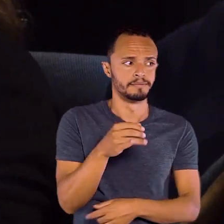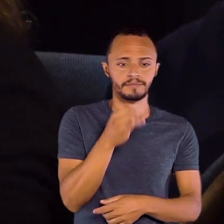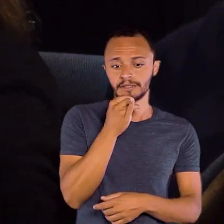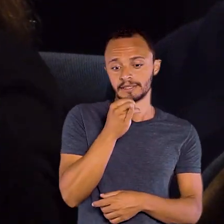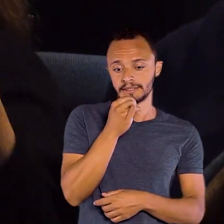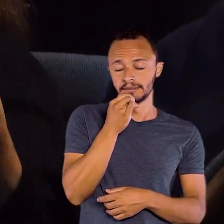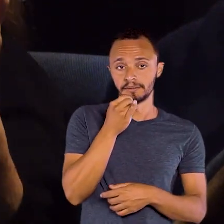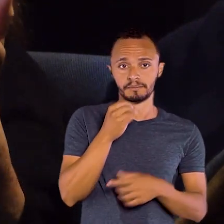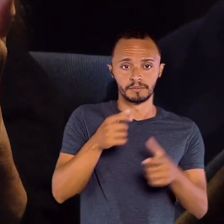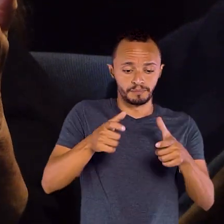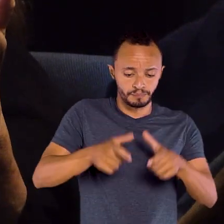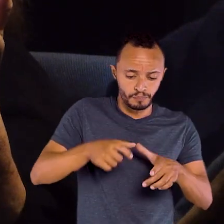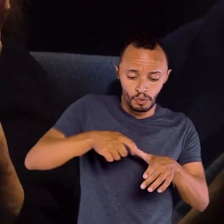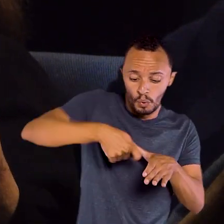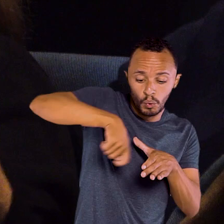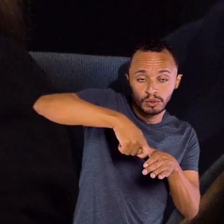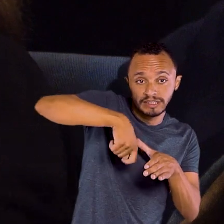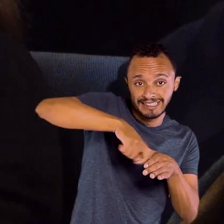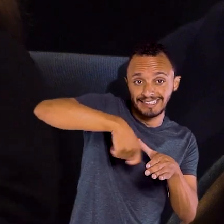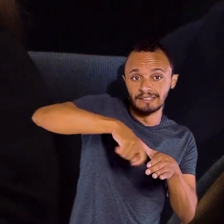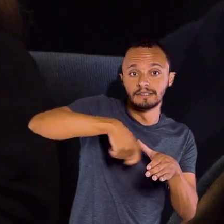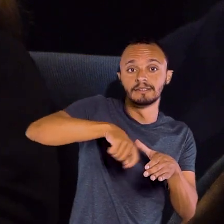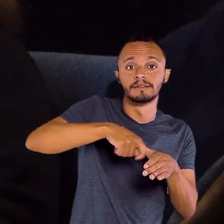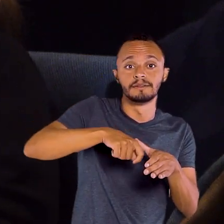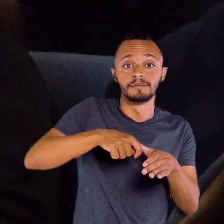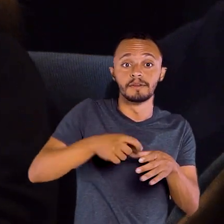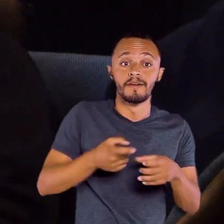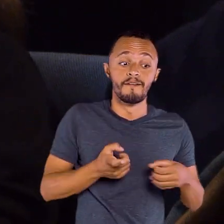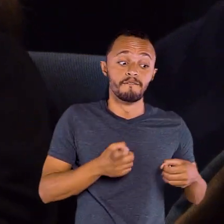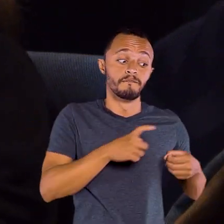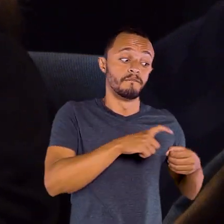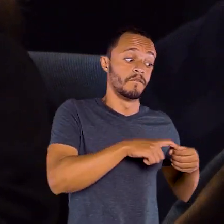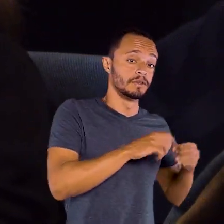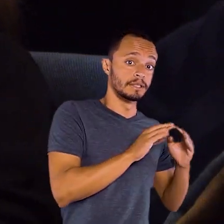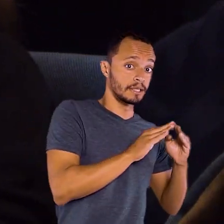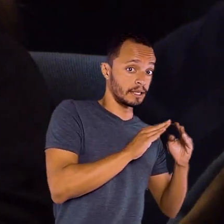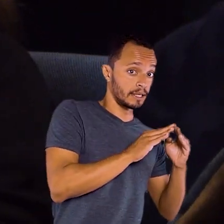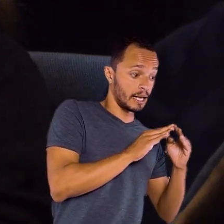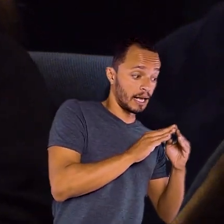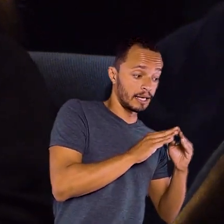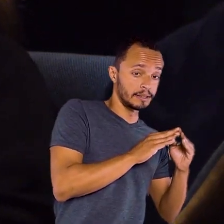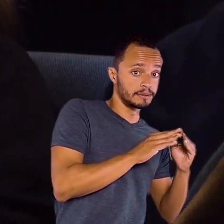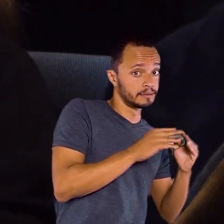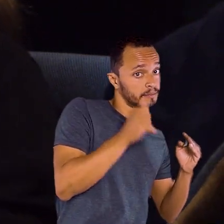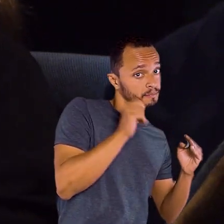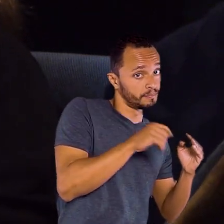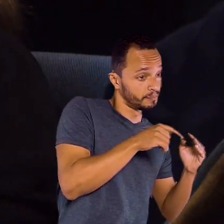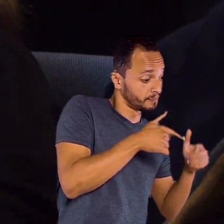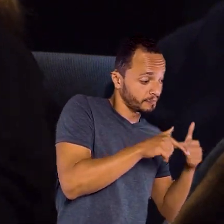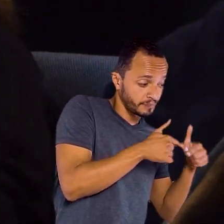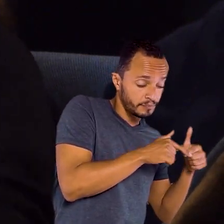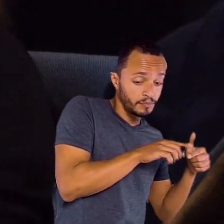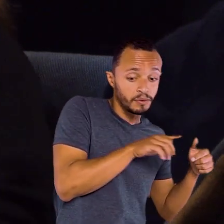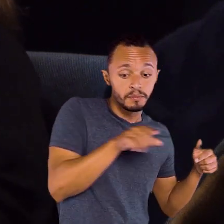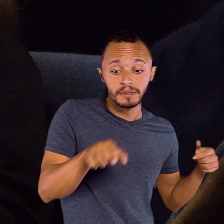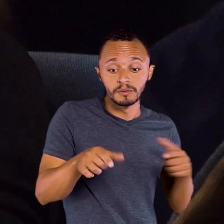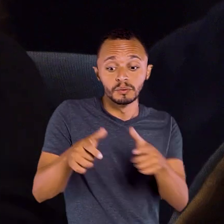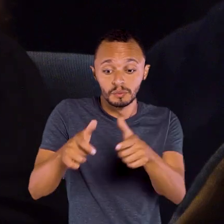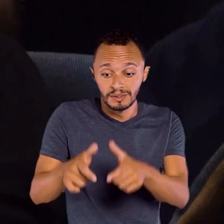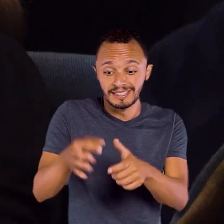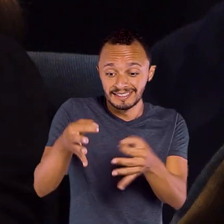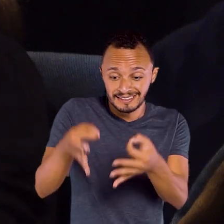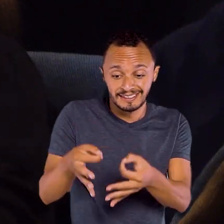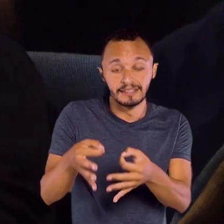e aí vai um pouco para a casa da empregada também, mas a grande maioria é o apartamento. onde ela trabalha. E o prédio,